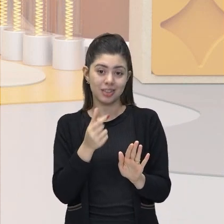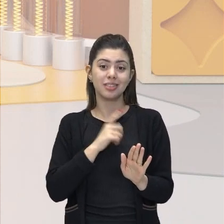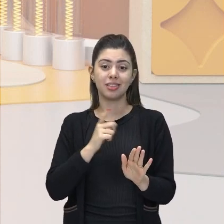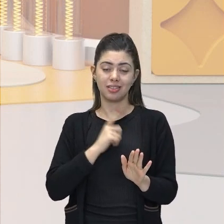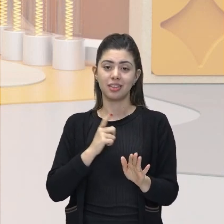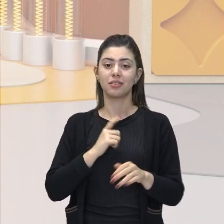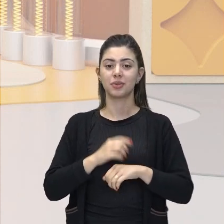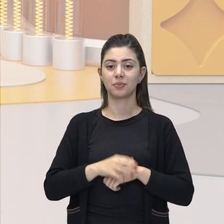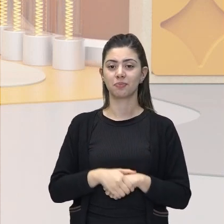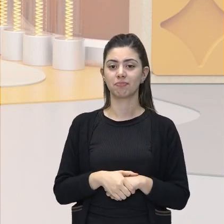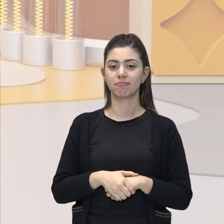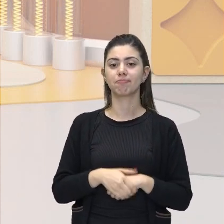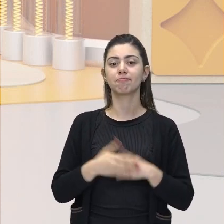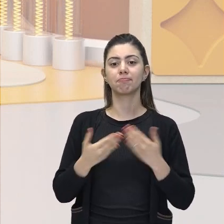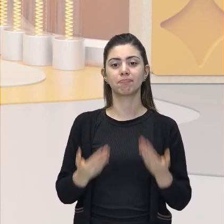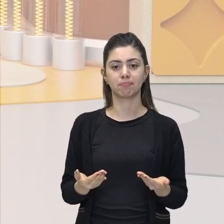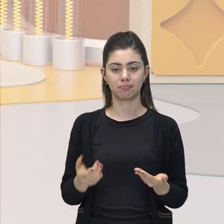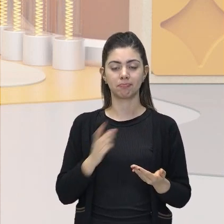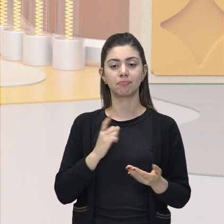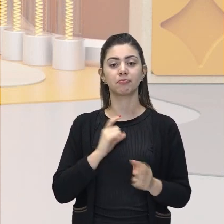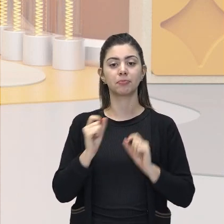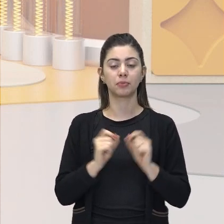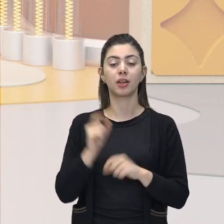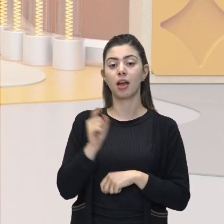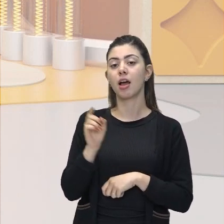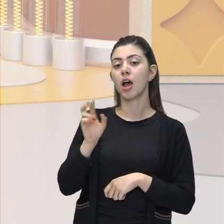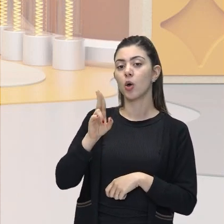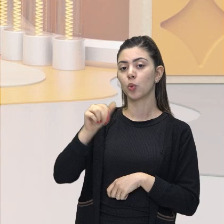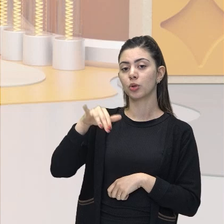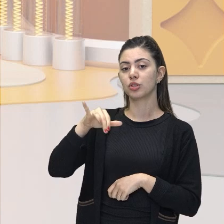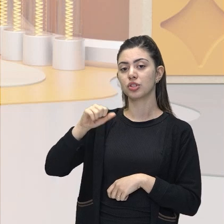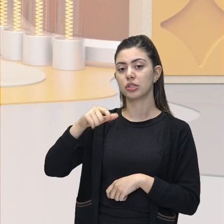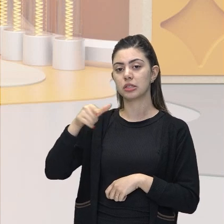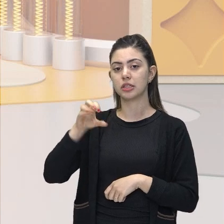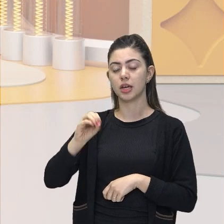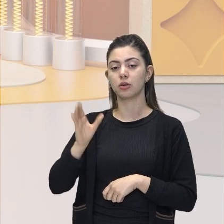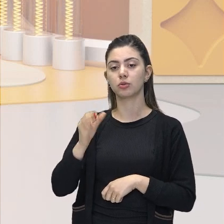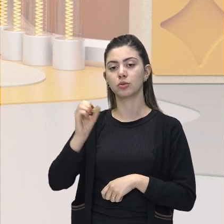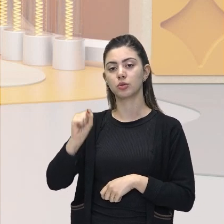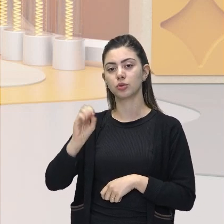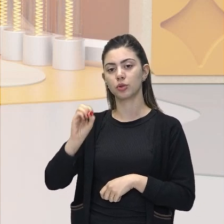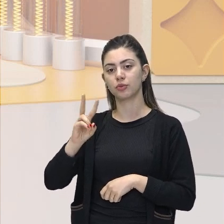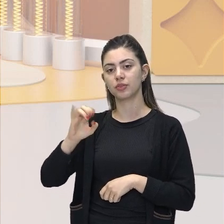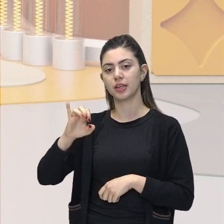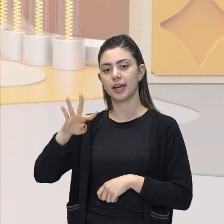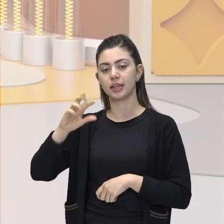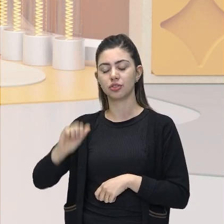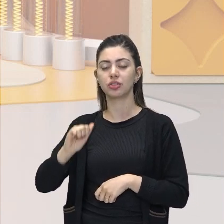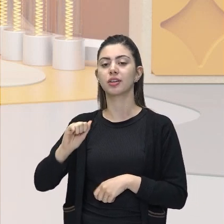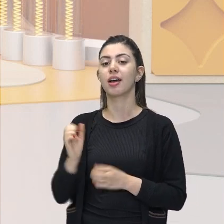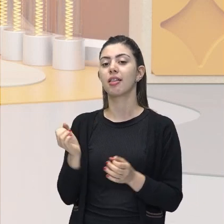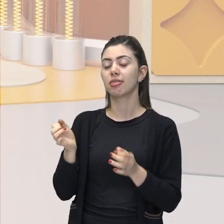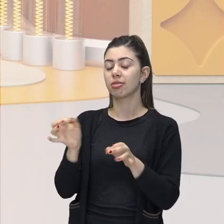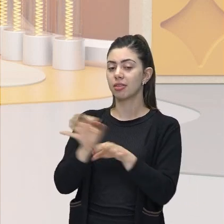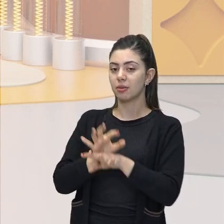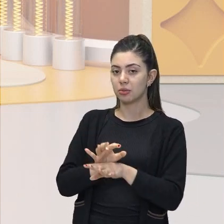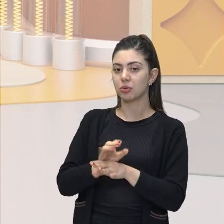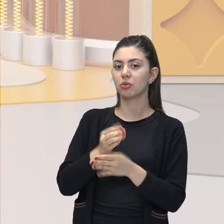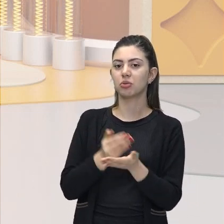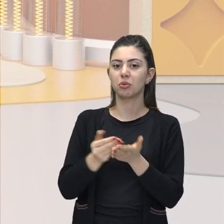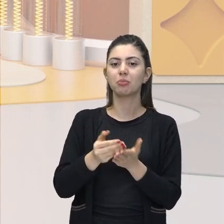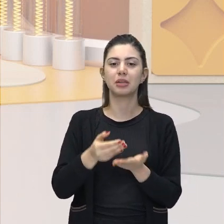desse momento. A gente tem o fim da União Soviética lá no início da década de 90 e o socialismo foi